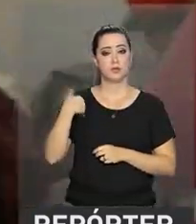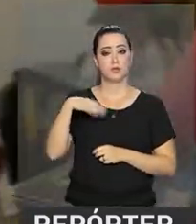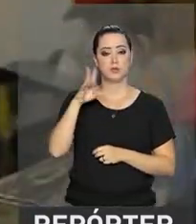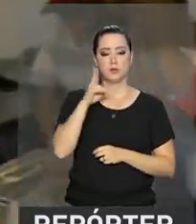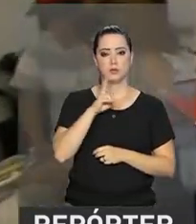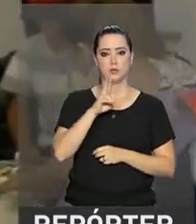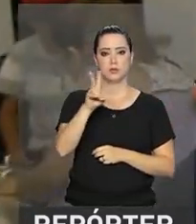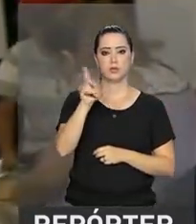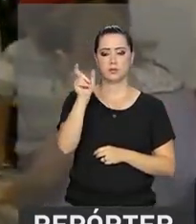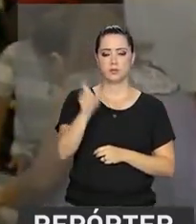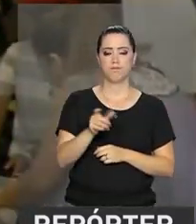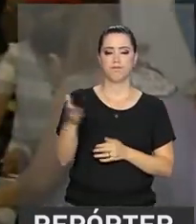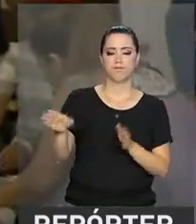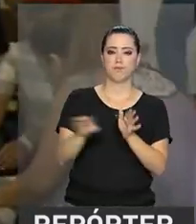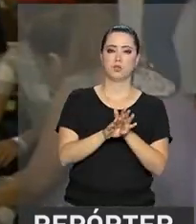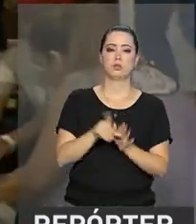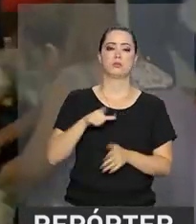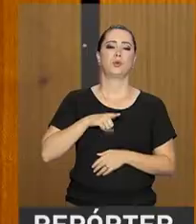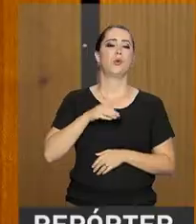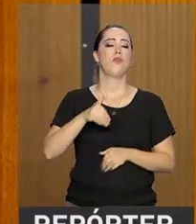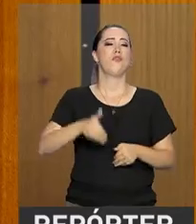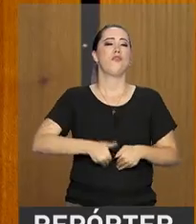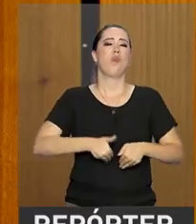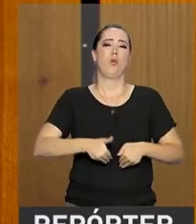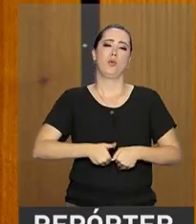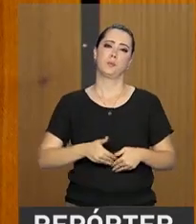ouve deles quando chegam no Brasil é que eles têm fome.